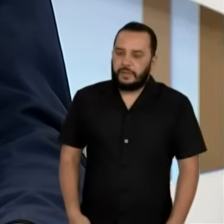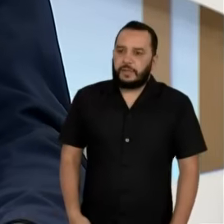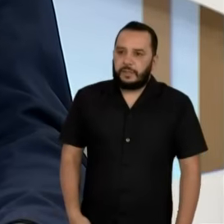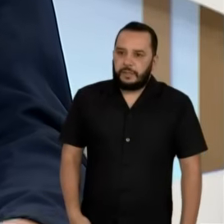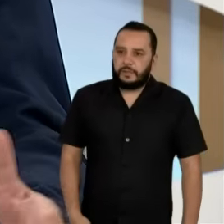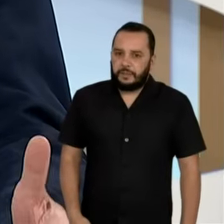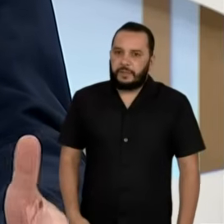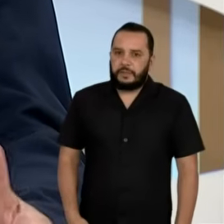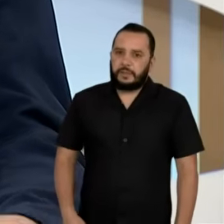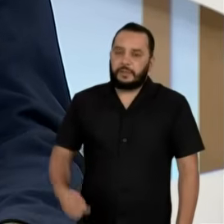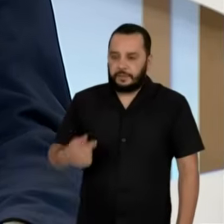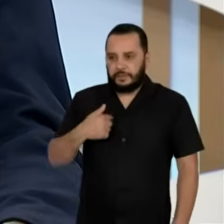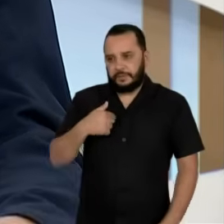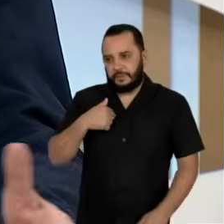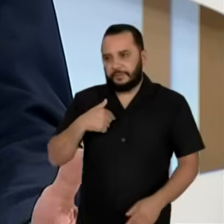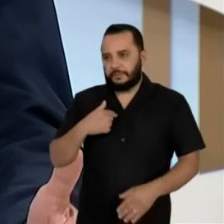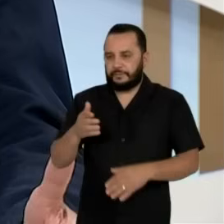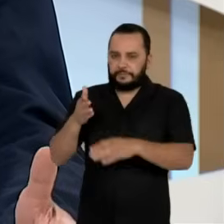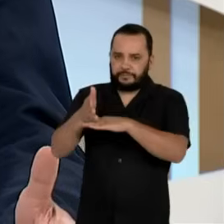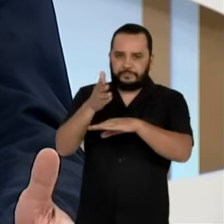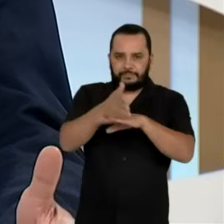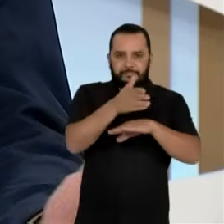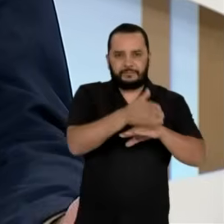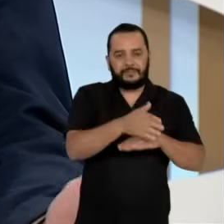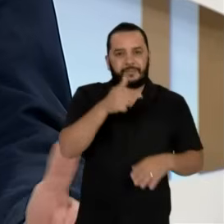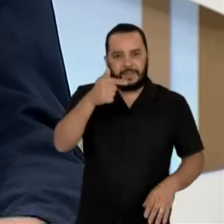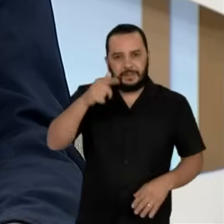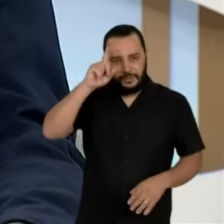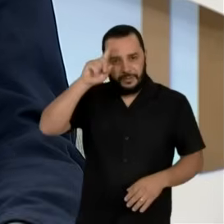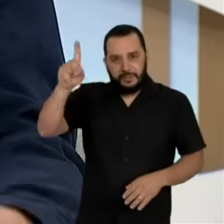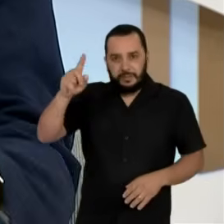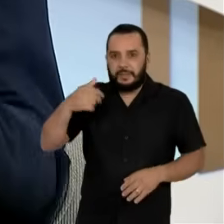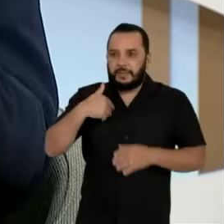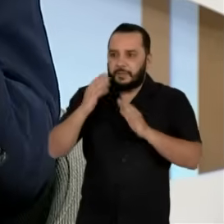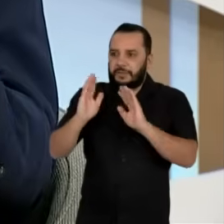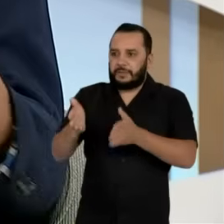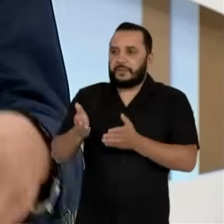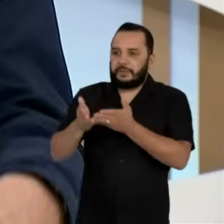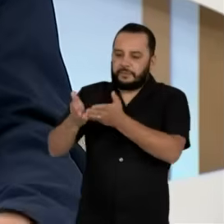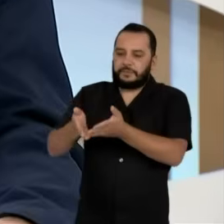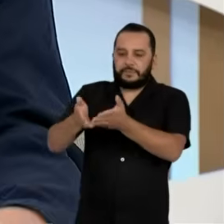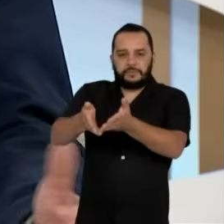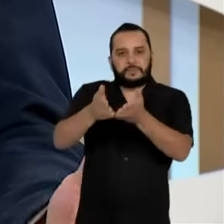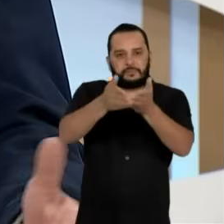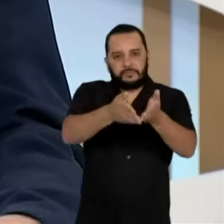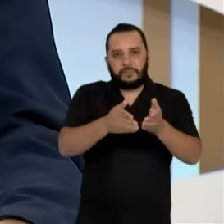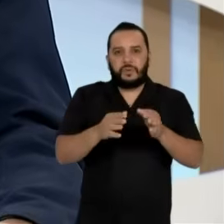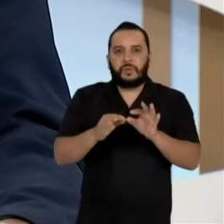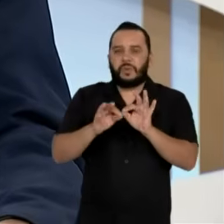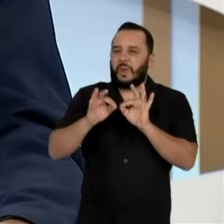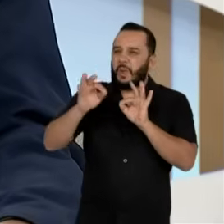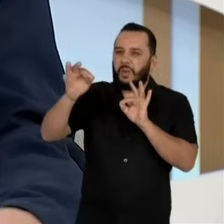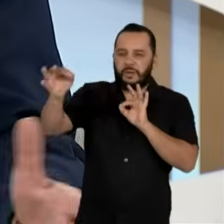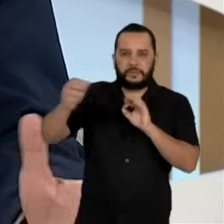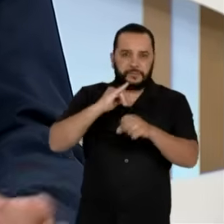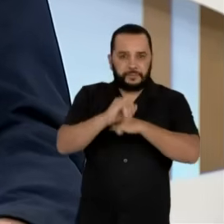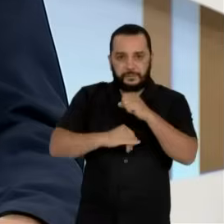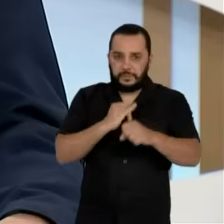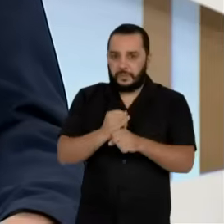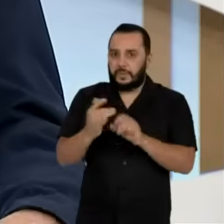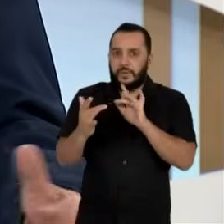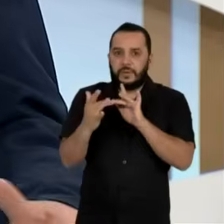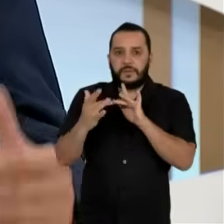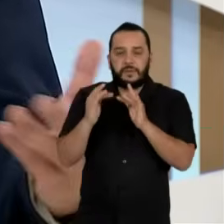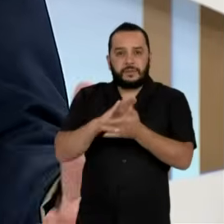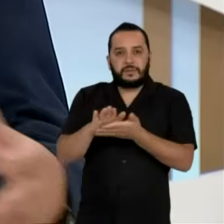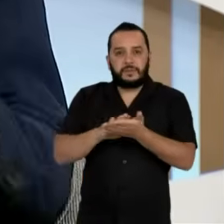Eu estava nessa jornada cirúrgica 7 dias, né? Esses últimos 7 dias, que é um lugar isolado, sem internet, sem contato. Então, eu